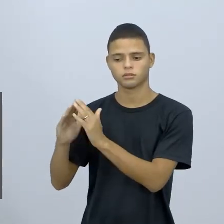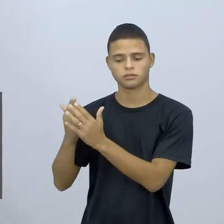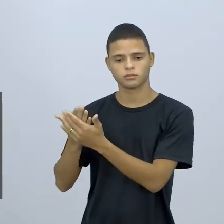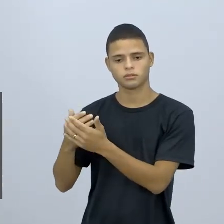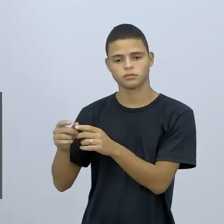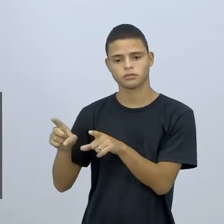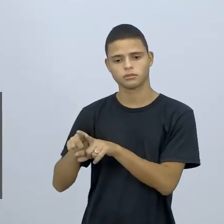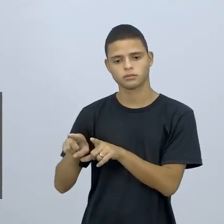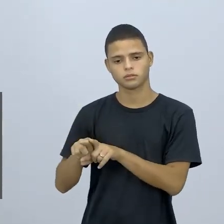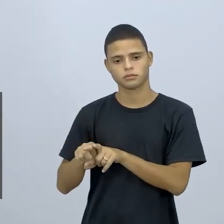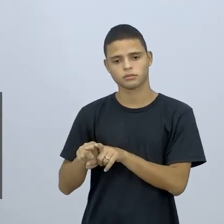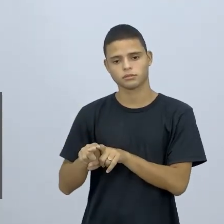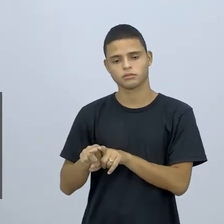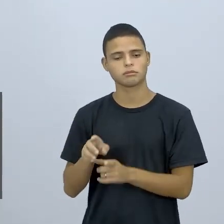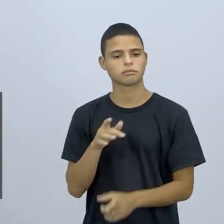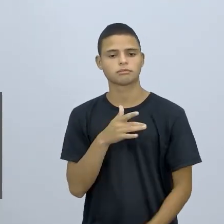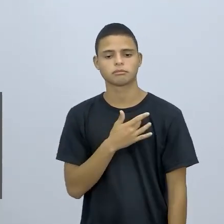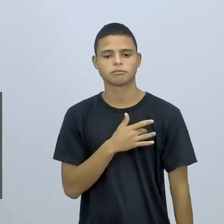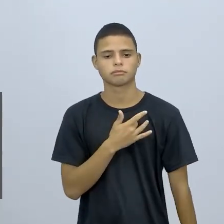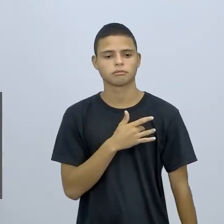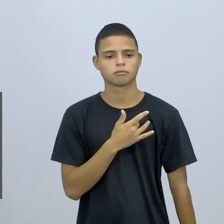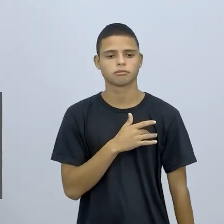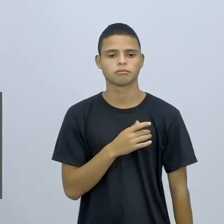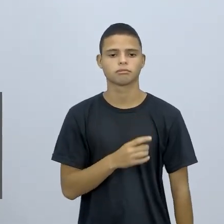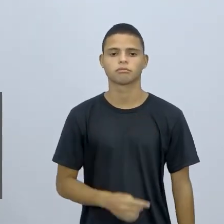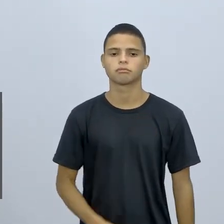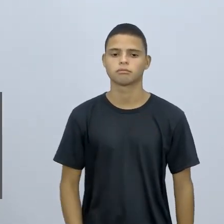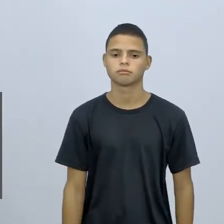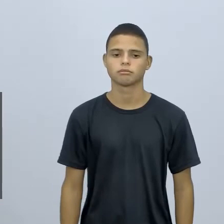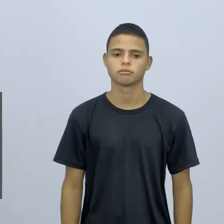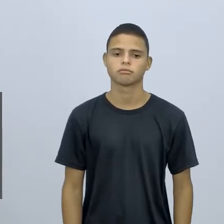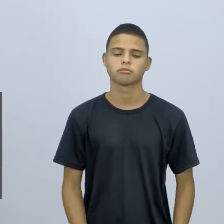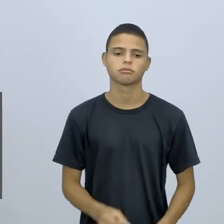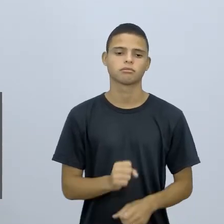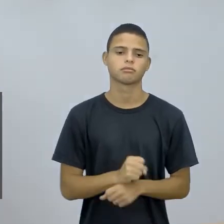E o medo é normal ali, né, Tânia? Sim, sim.